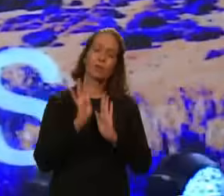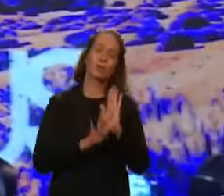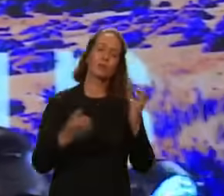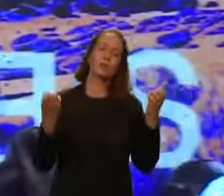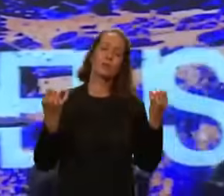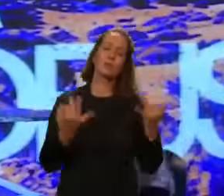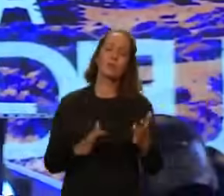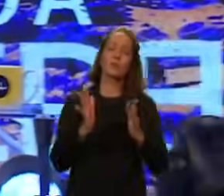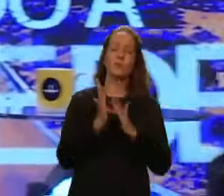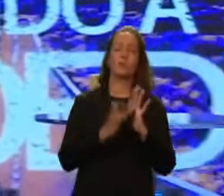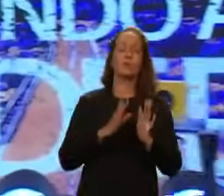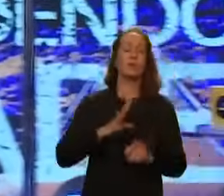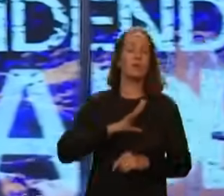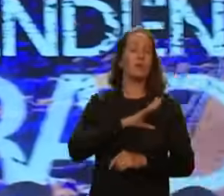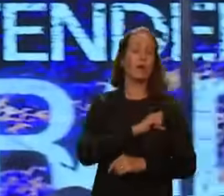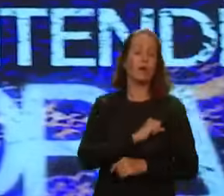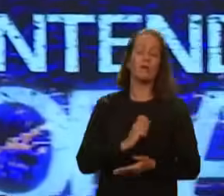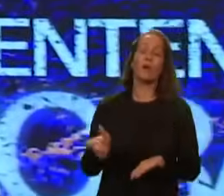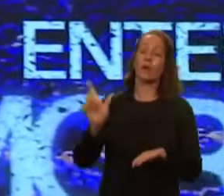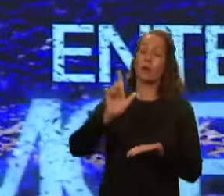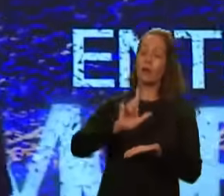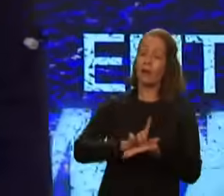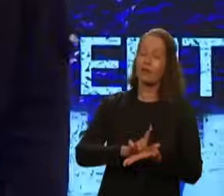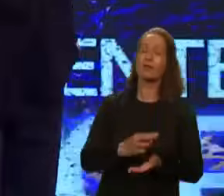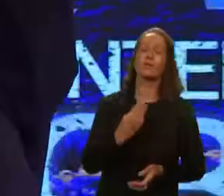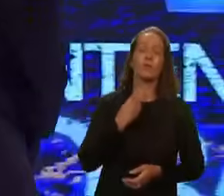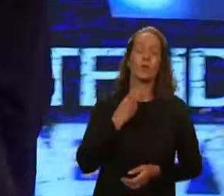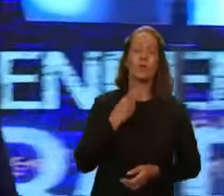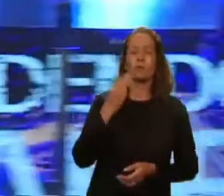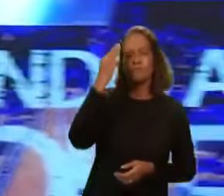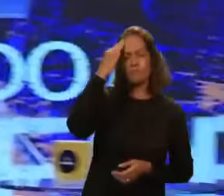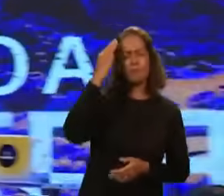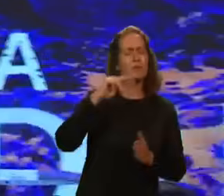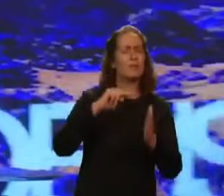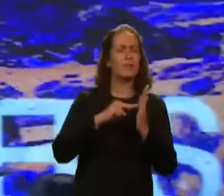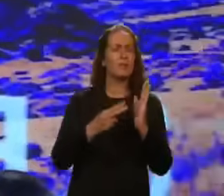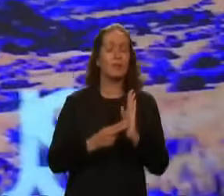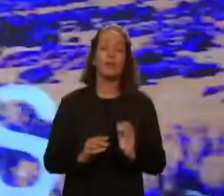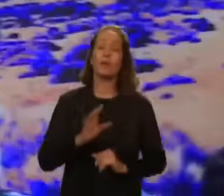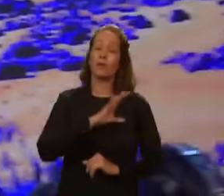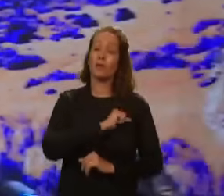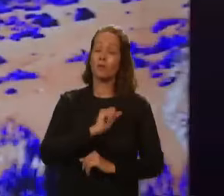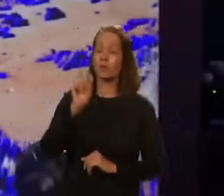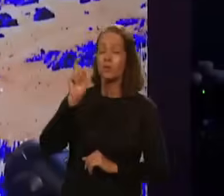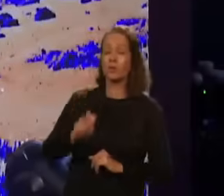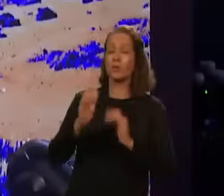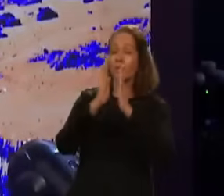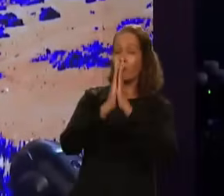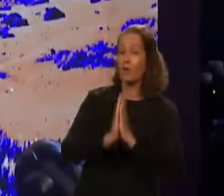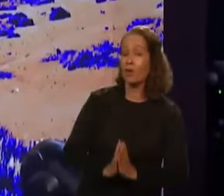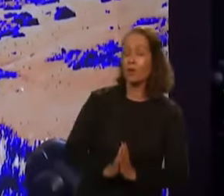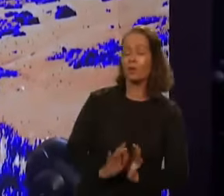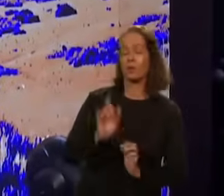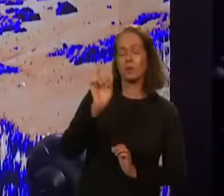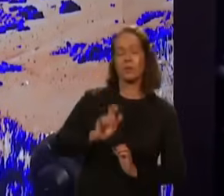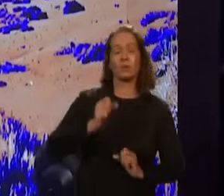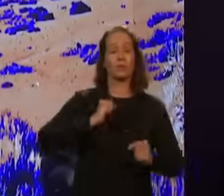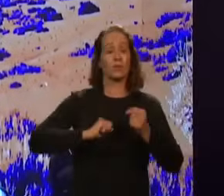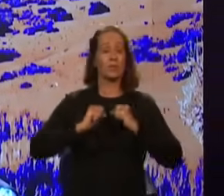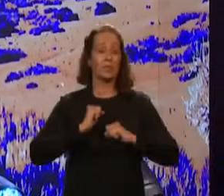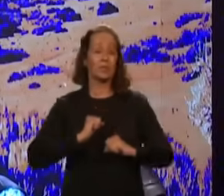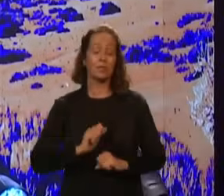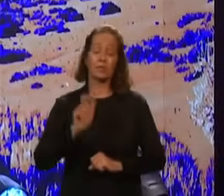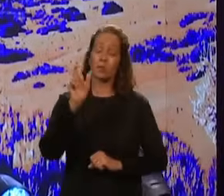Marta, amava Maria. Ou seja, Ele ama os ansiosos, ama os adoradores e ama até aqueles que desistem,